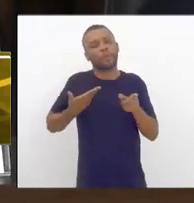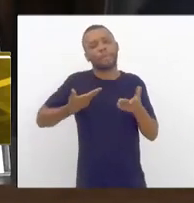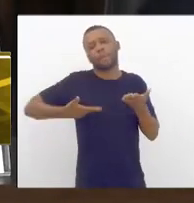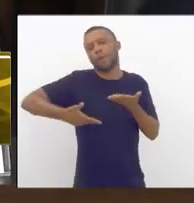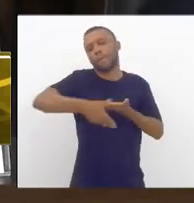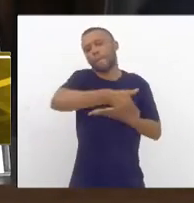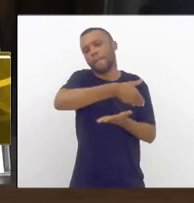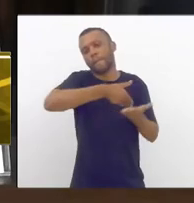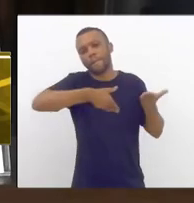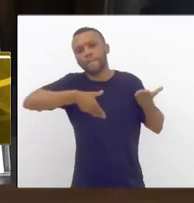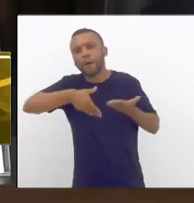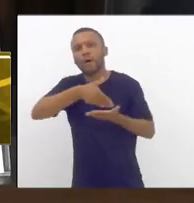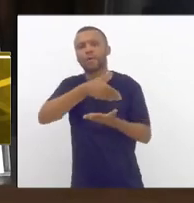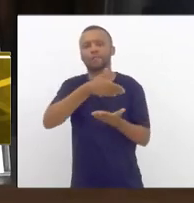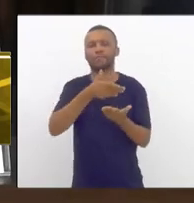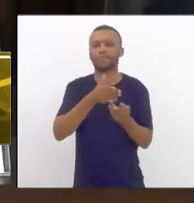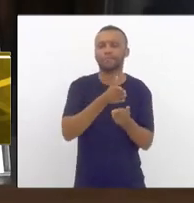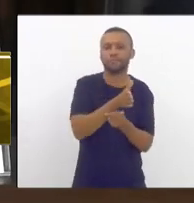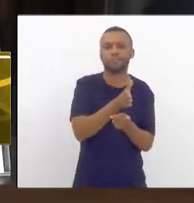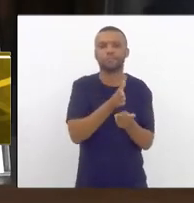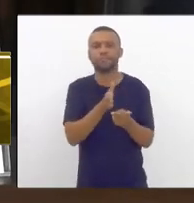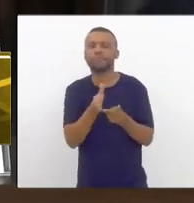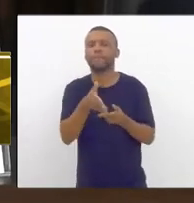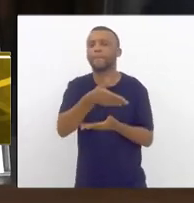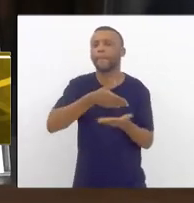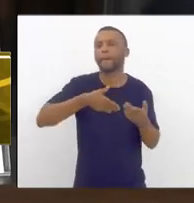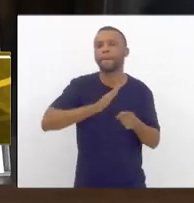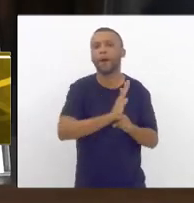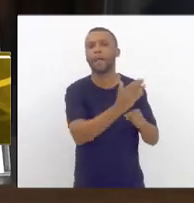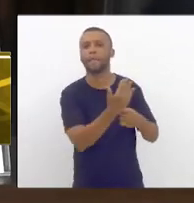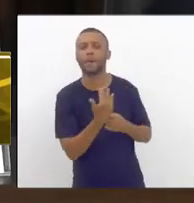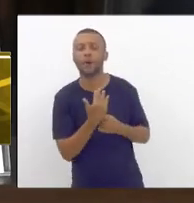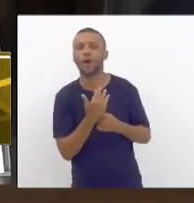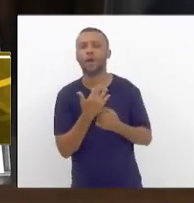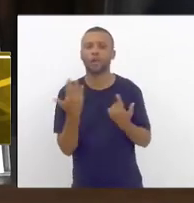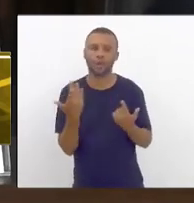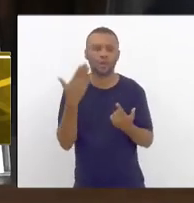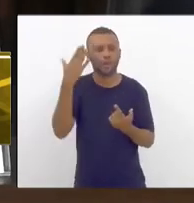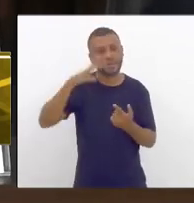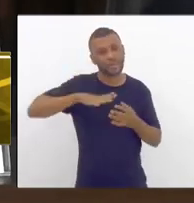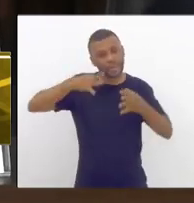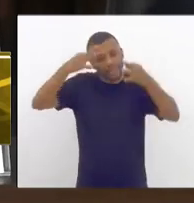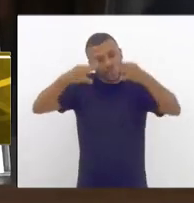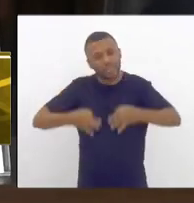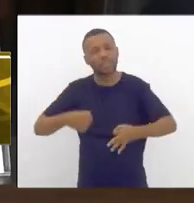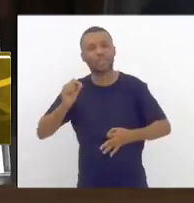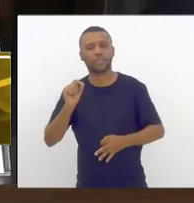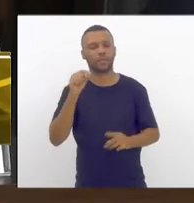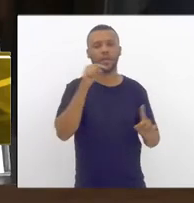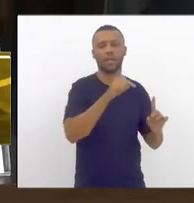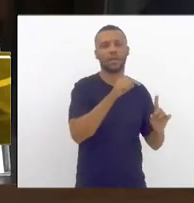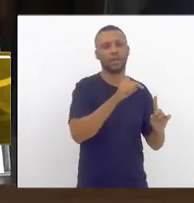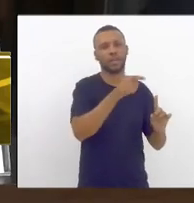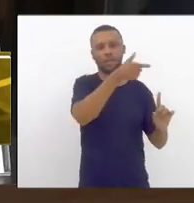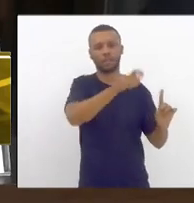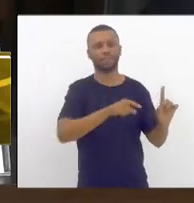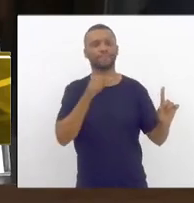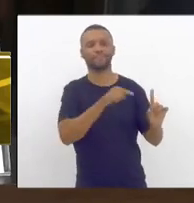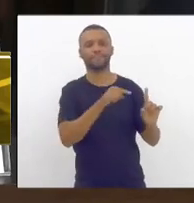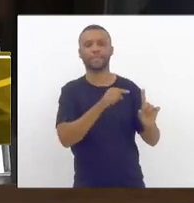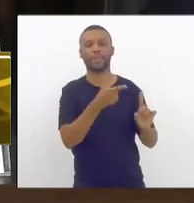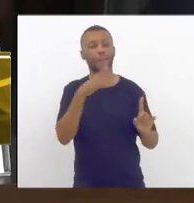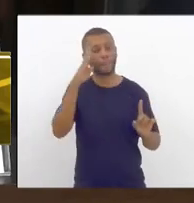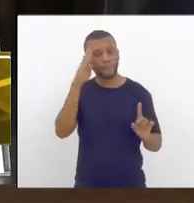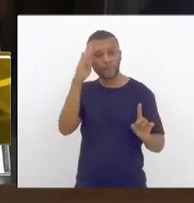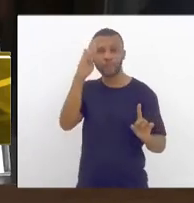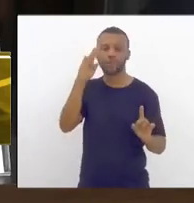de Mão Dupla eu não tenho dúvida de que o Fernando é essa pessoa e para Além disso é você tem que